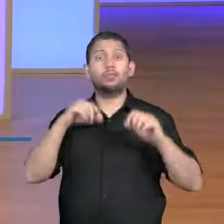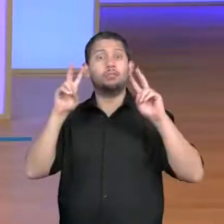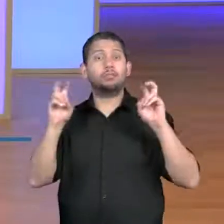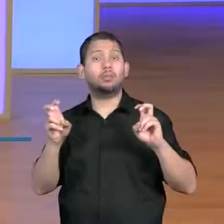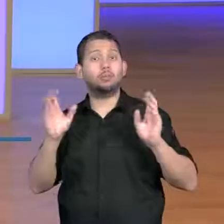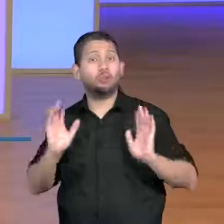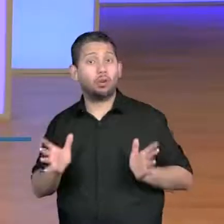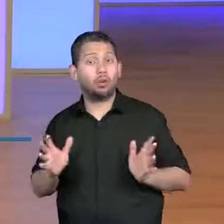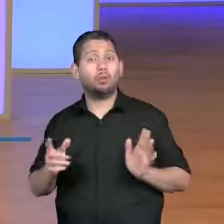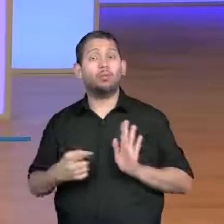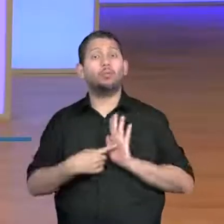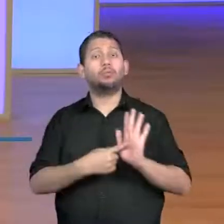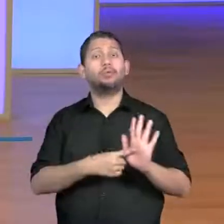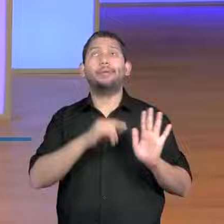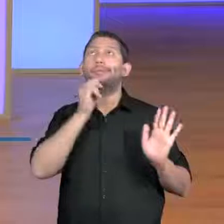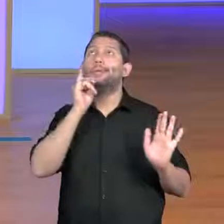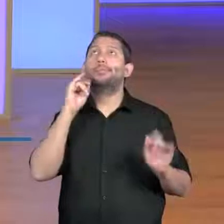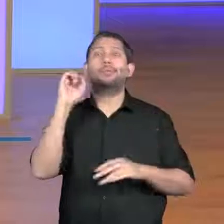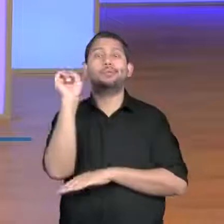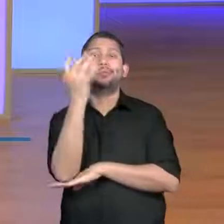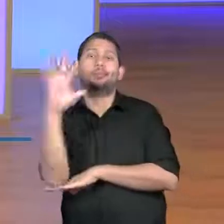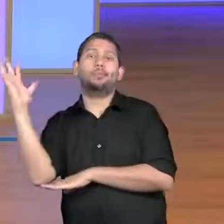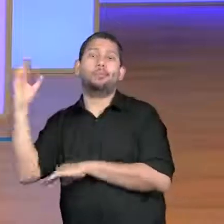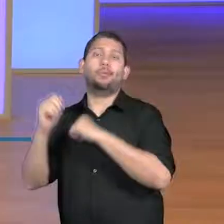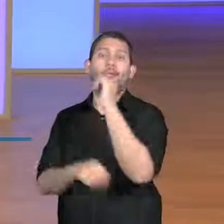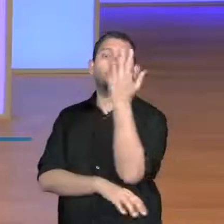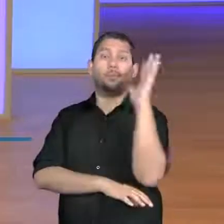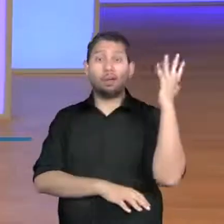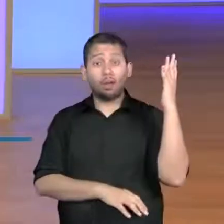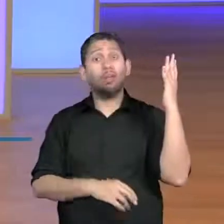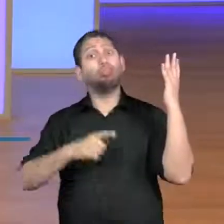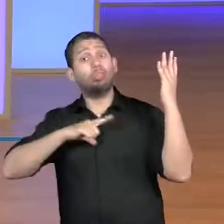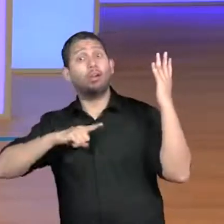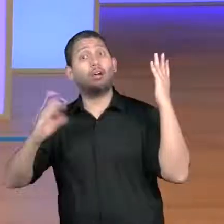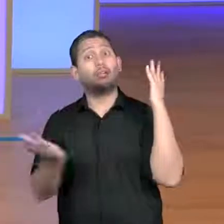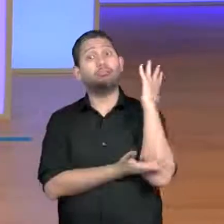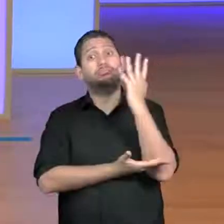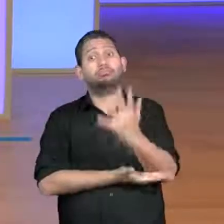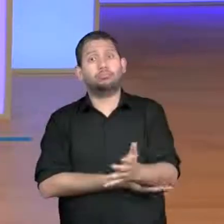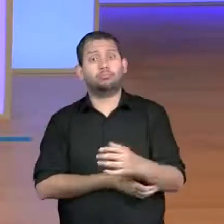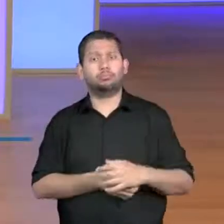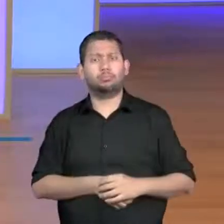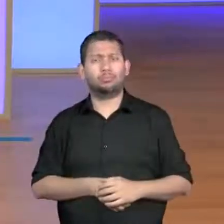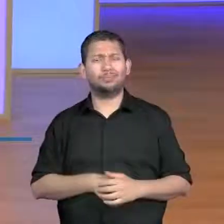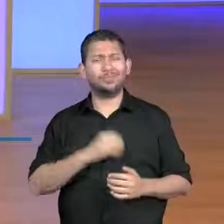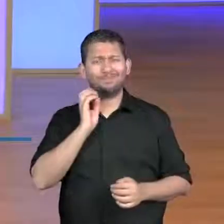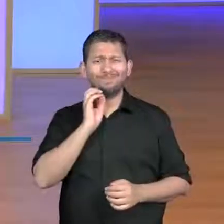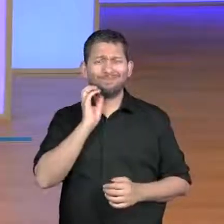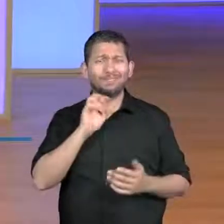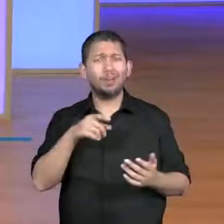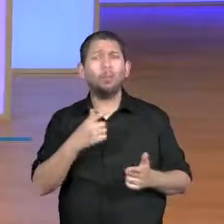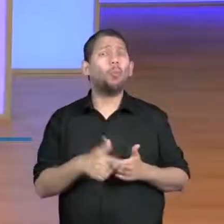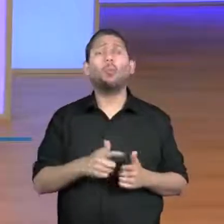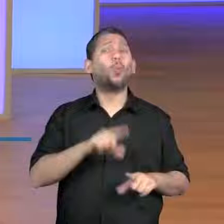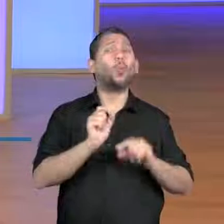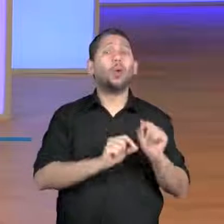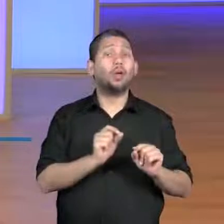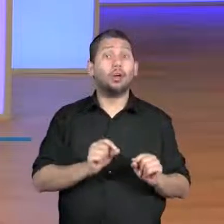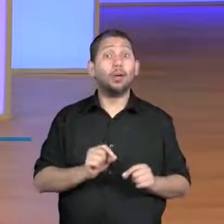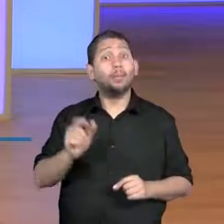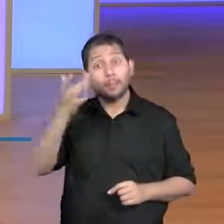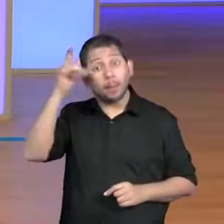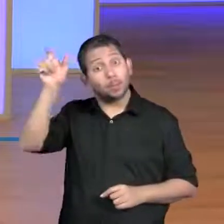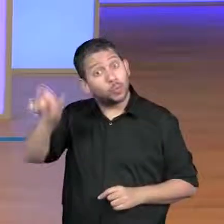quero trabalhar o desmatamento. Tá. Então eu busco uma pessoa que sabe falar a respeito do desmatamento. Então eu posso,